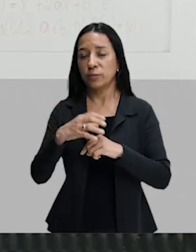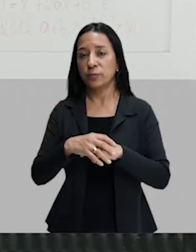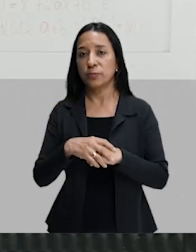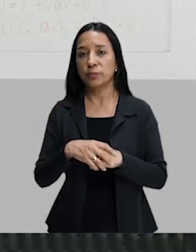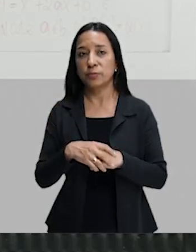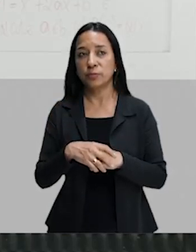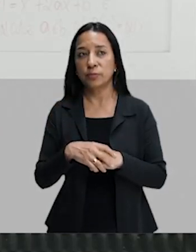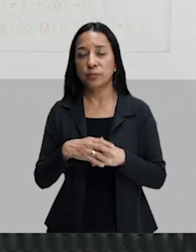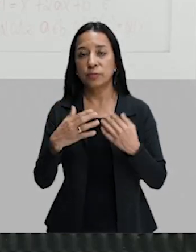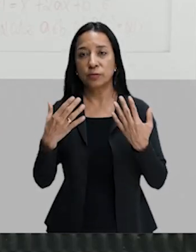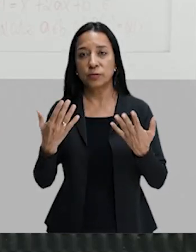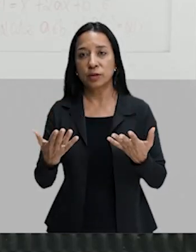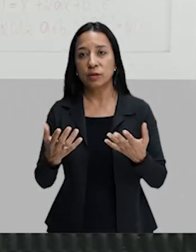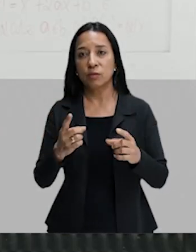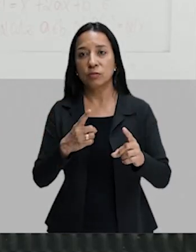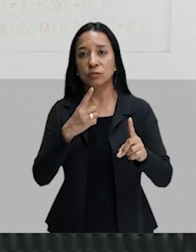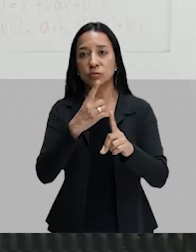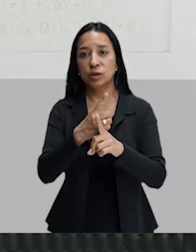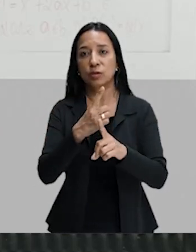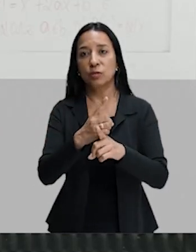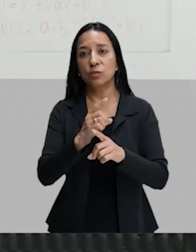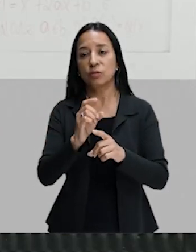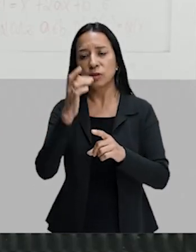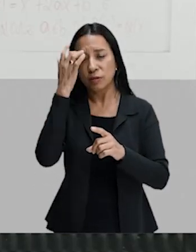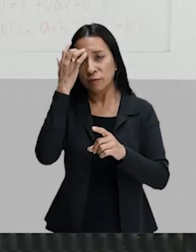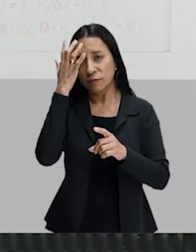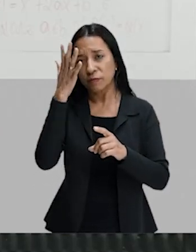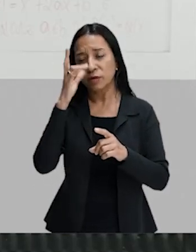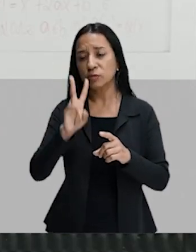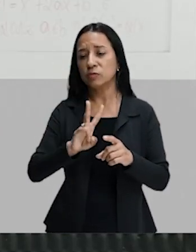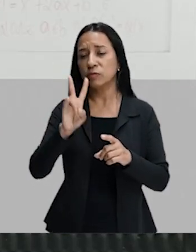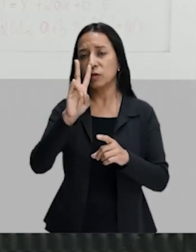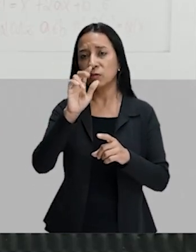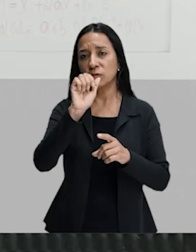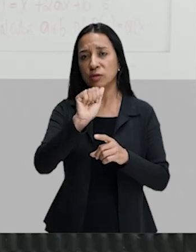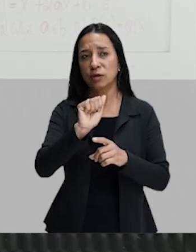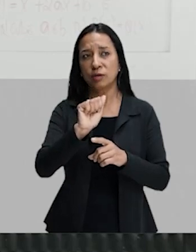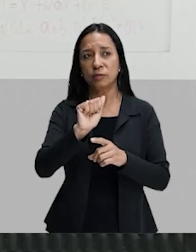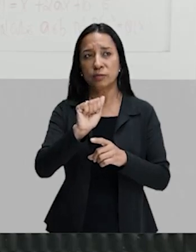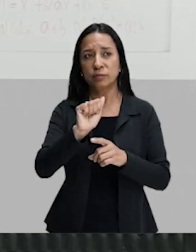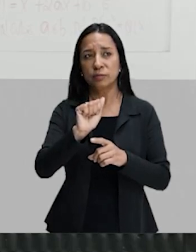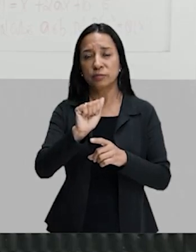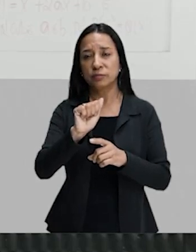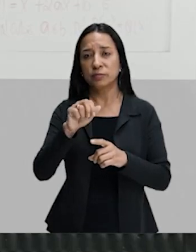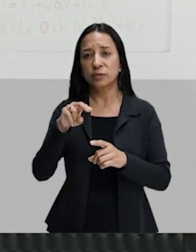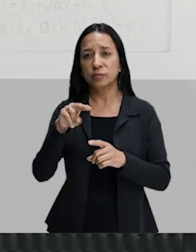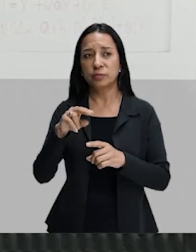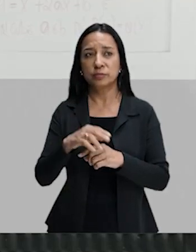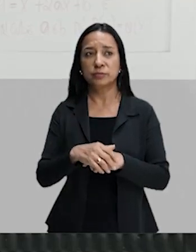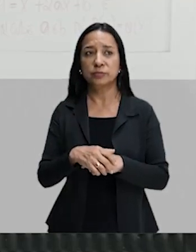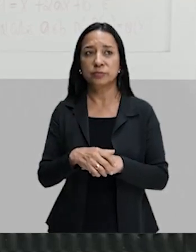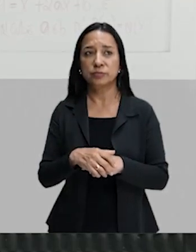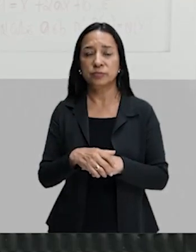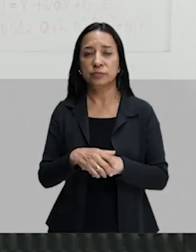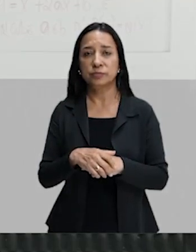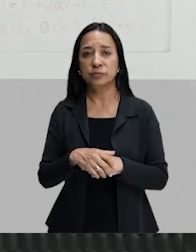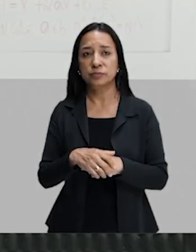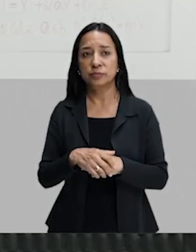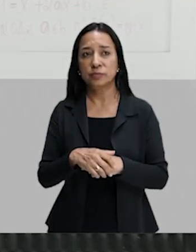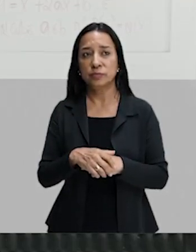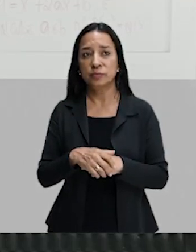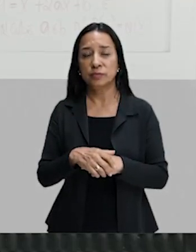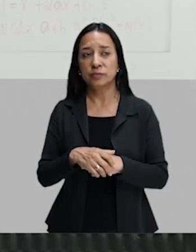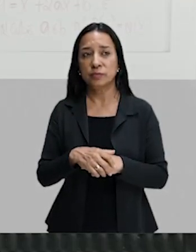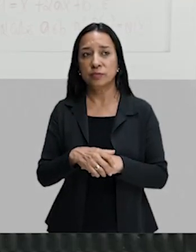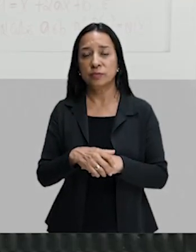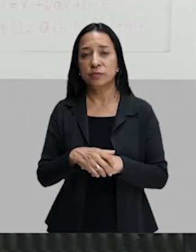Tá? Então, você encontra aqui facinho o valor de A. O A vale menos 3. Tá? O